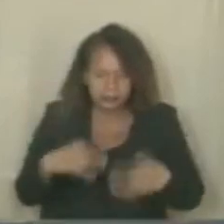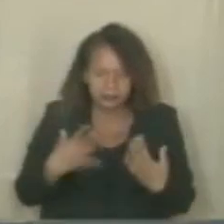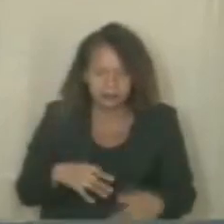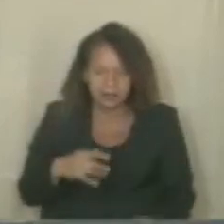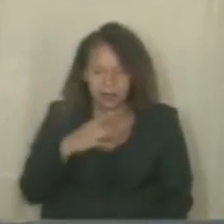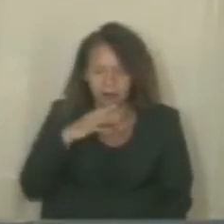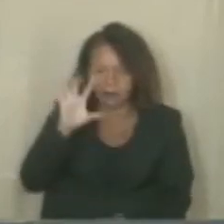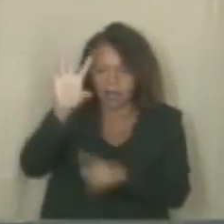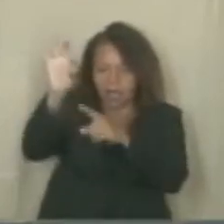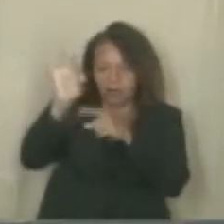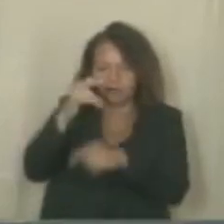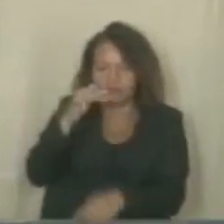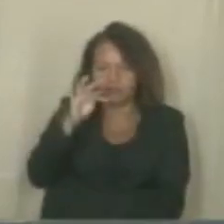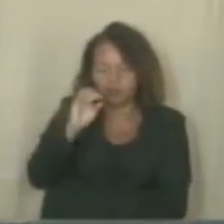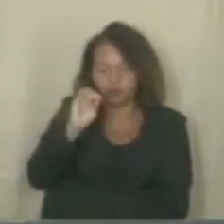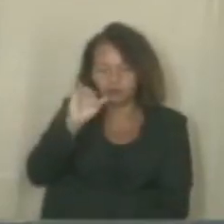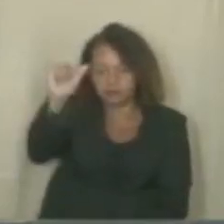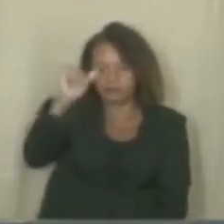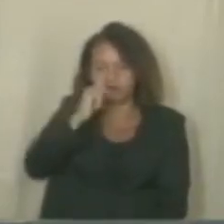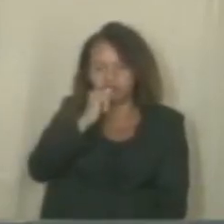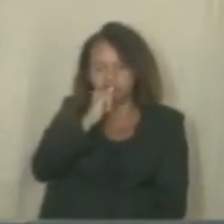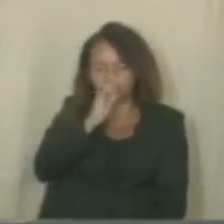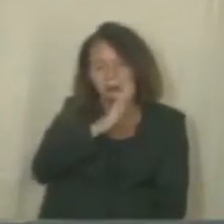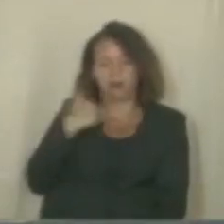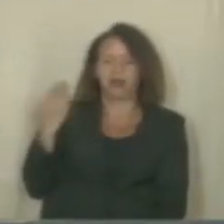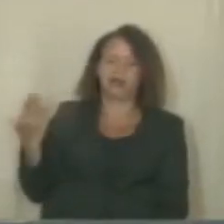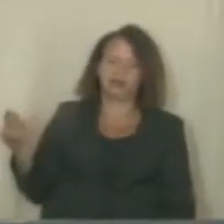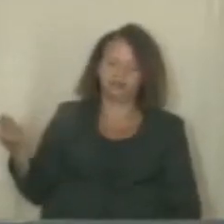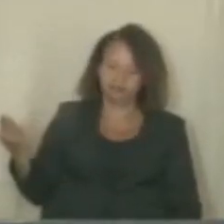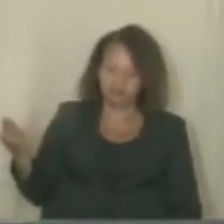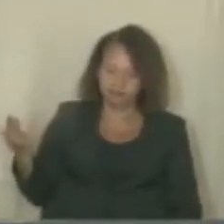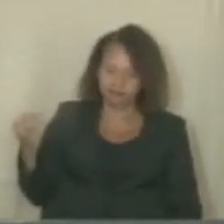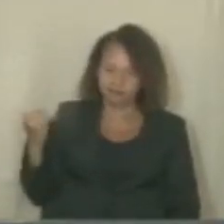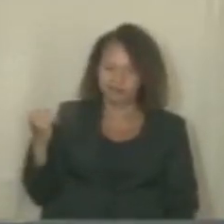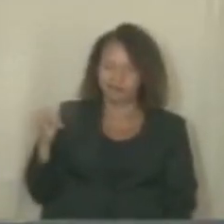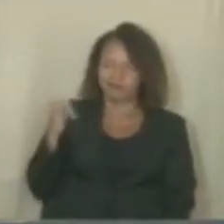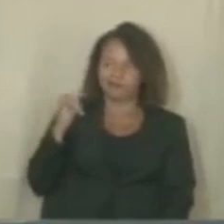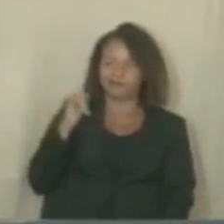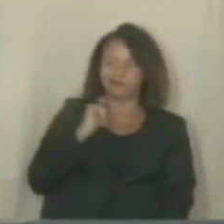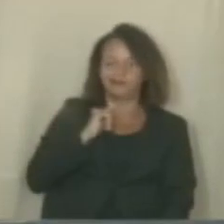pegar no fio daquele ali e se ter uma morte.